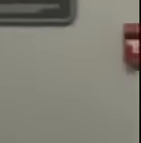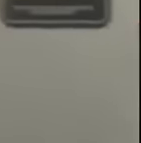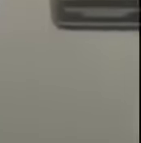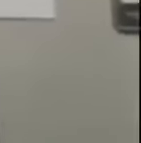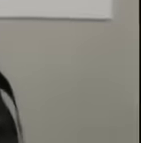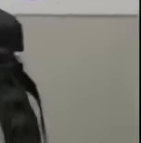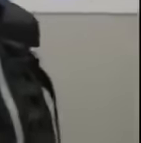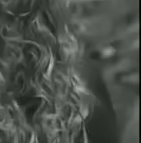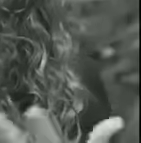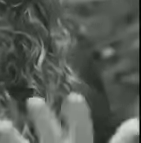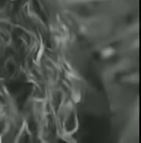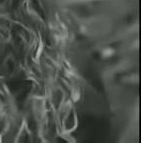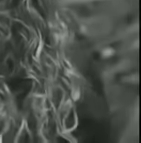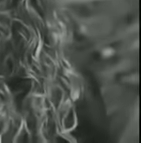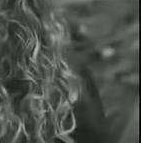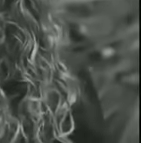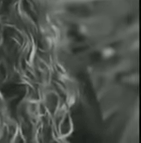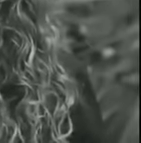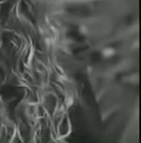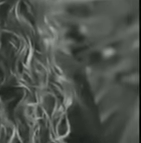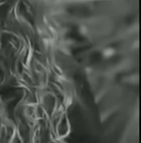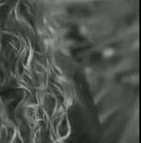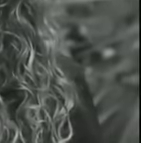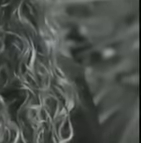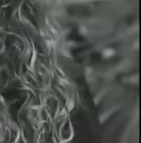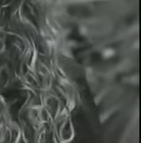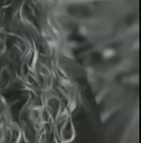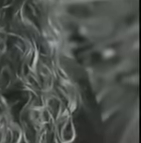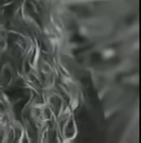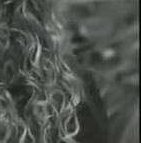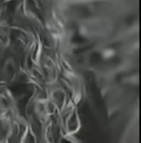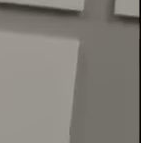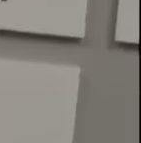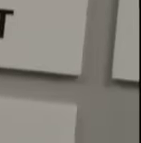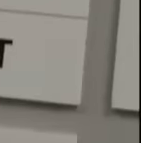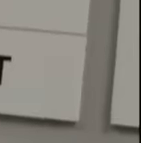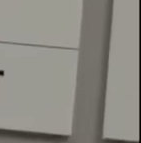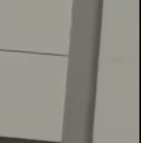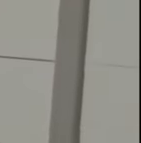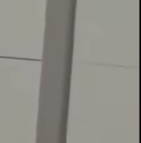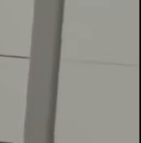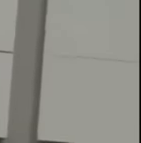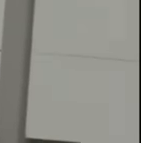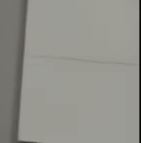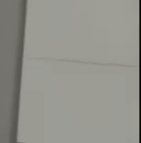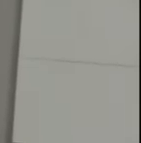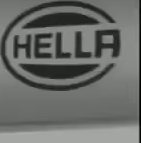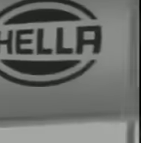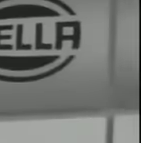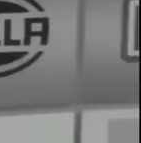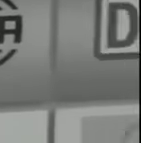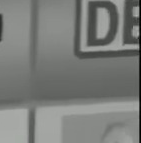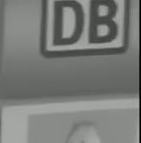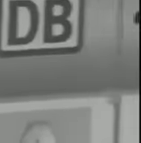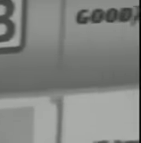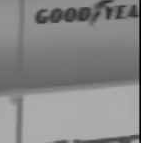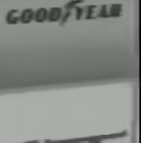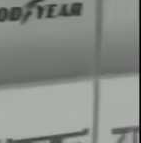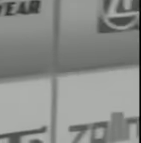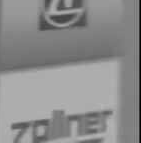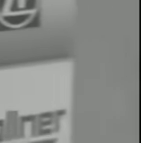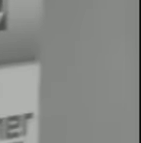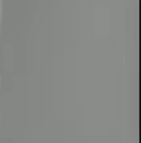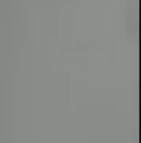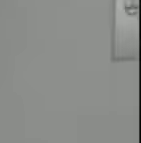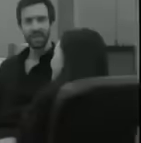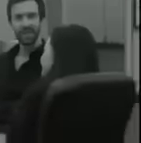Nós vamos conhecer mais mulheres que trabalham aqui e que podem nos explicar ainda mais sobre como o mundo feminino